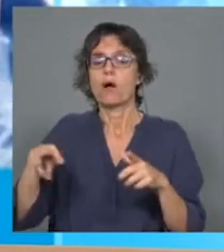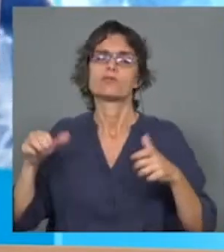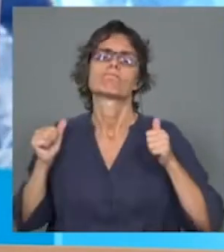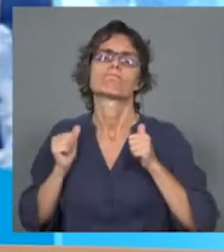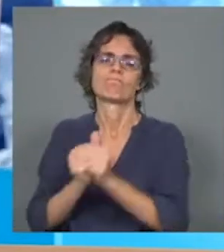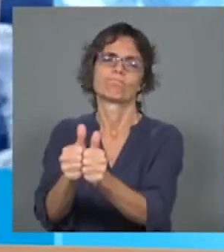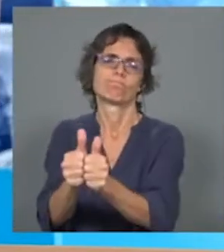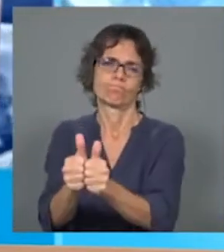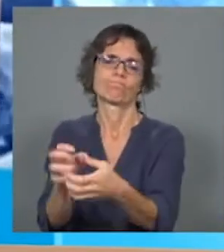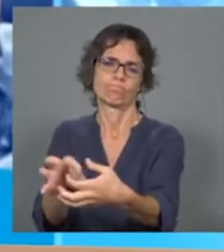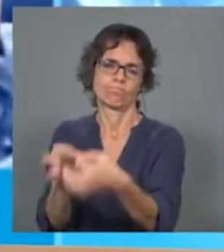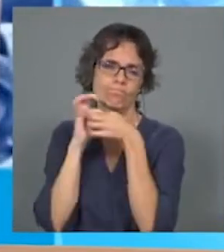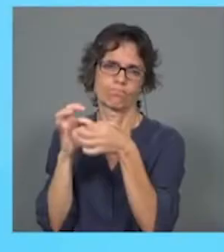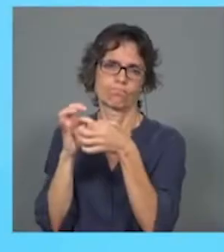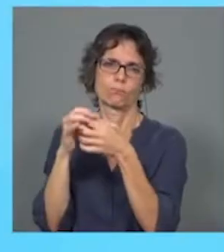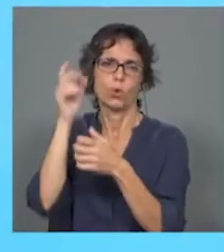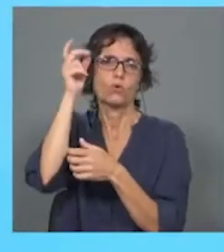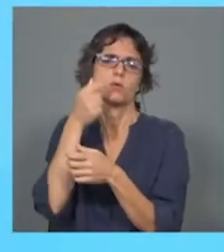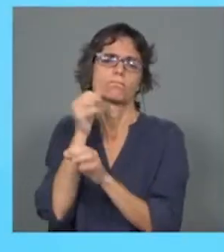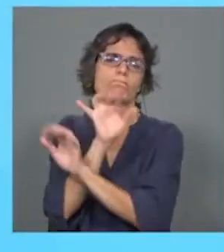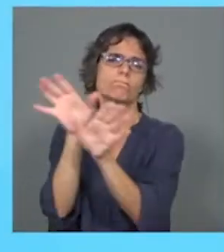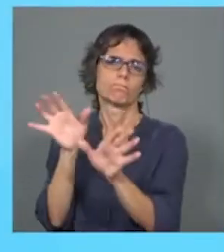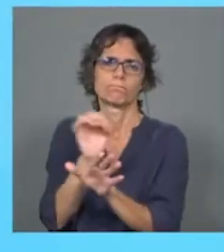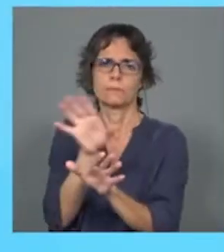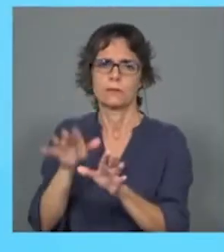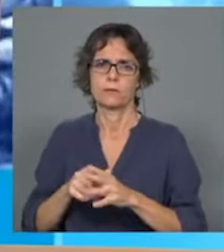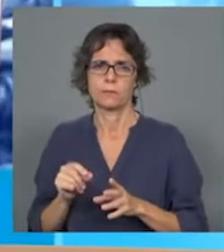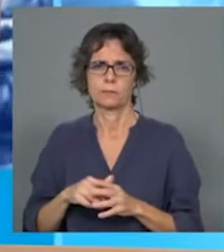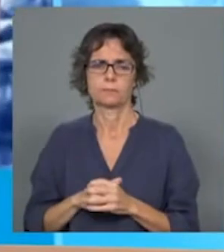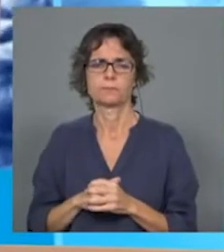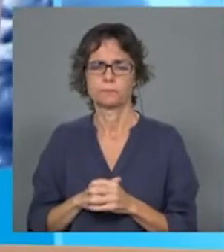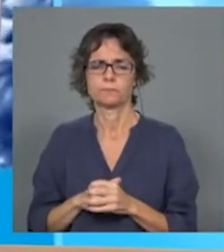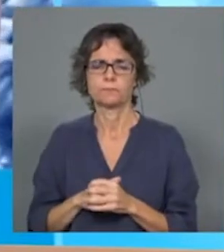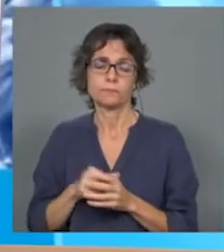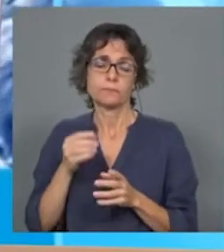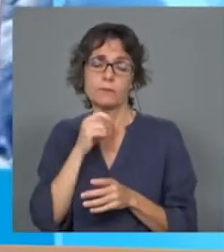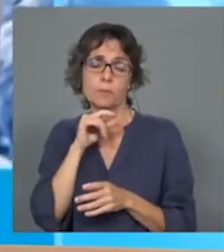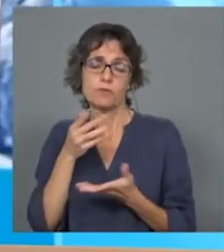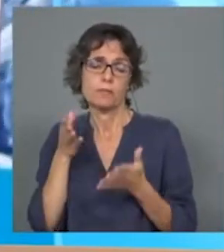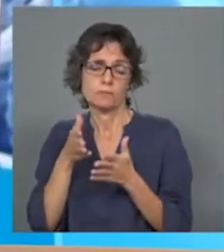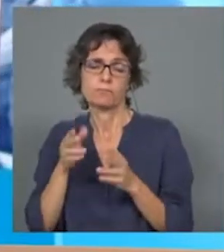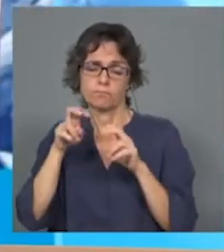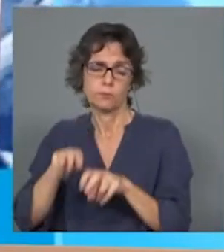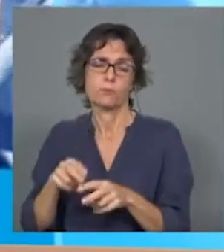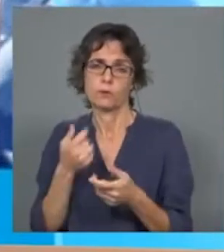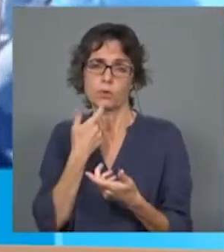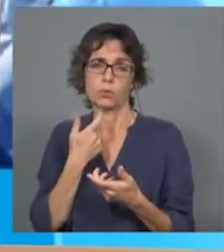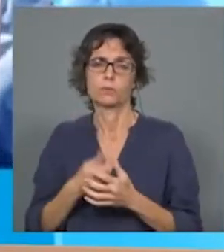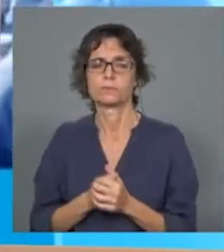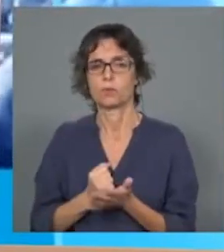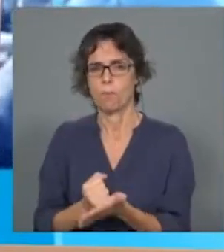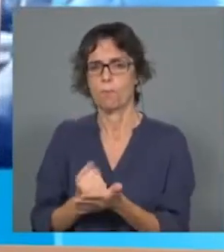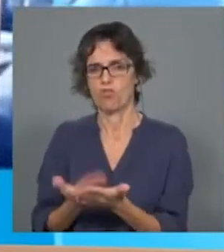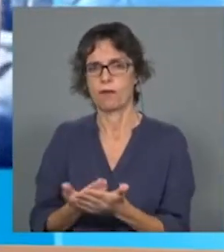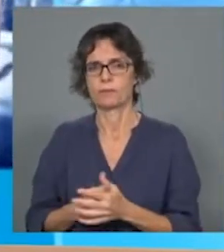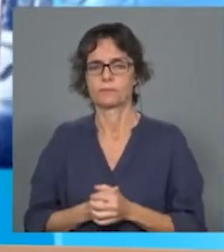conceitos, poderá justificar alguns esclarecimentos, alguns aperfeiçoamentos, algum estudo, digamos assim, que sirva de suporte.